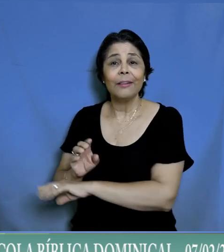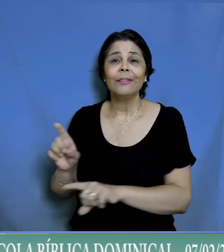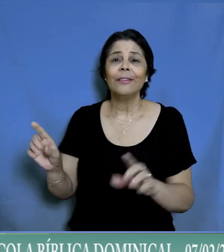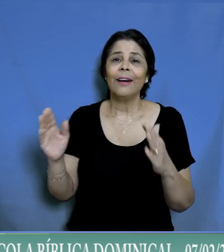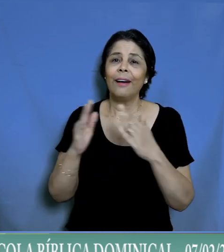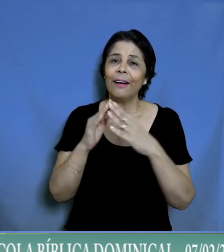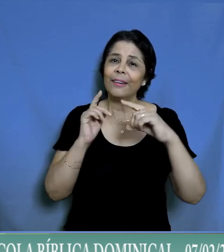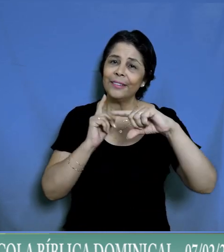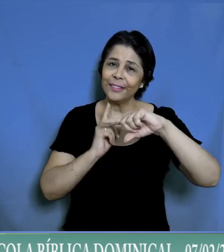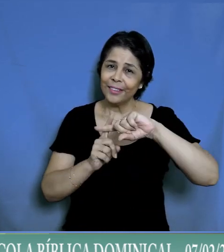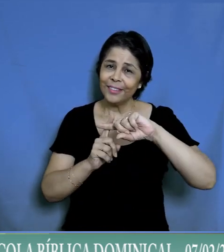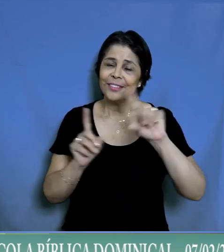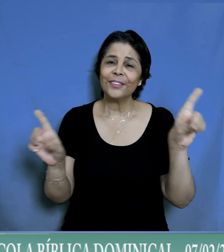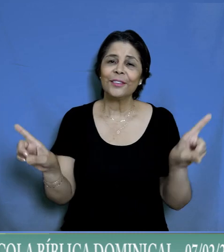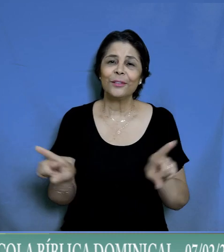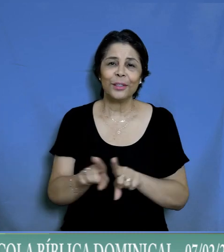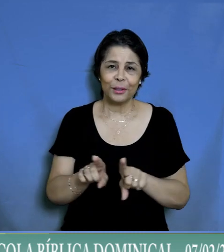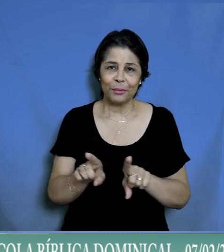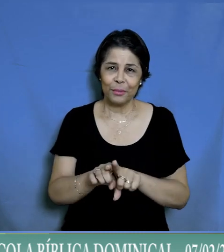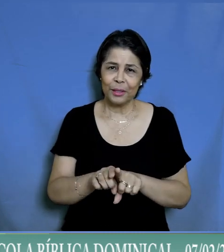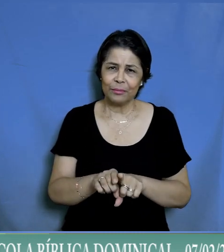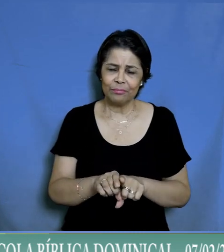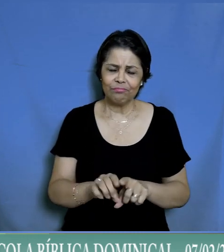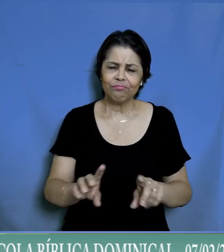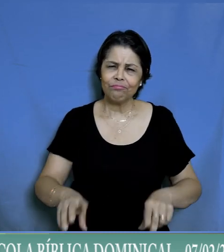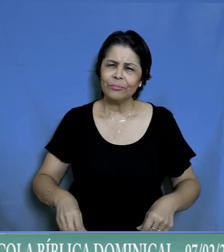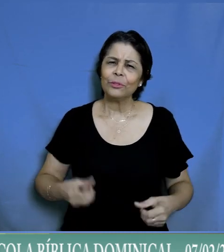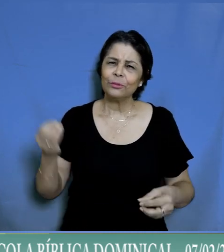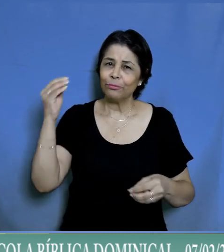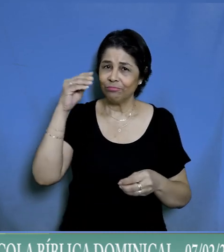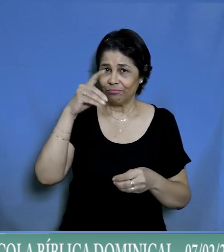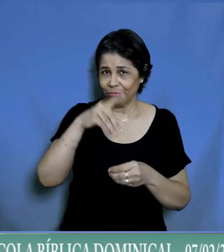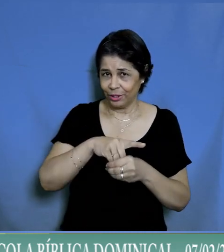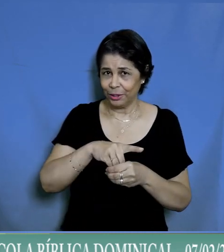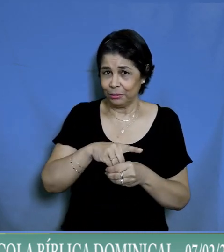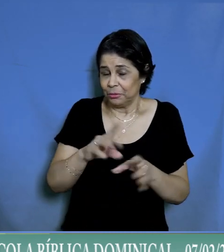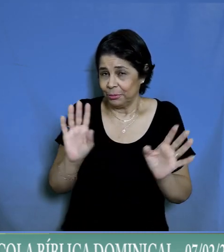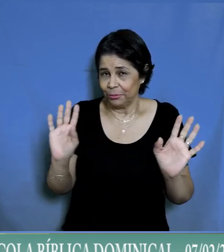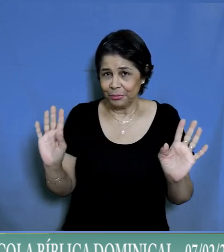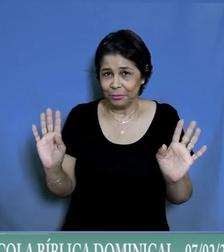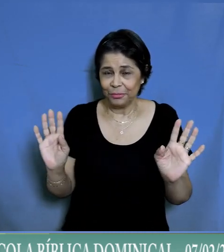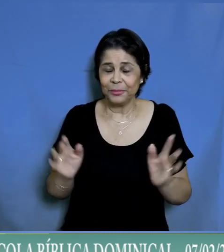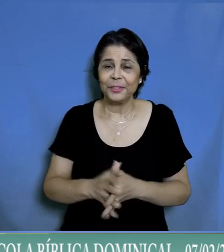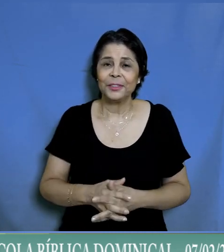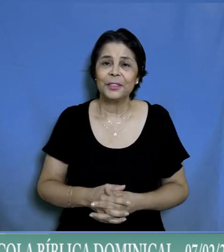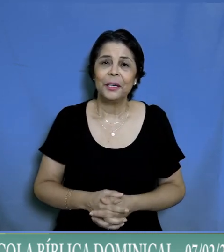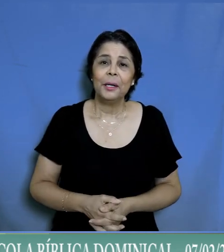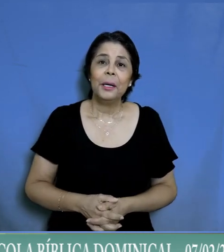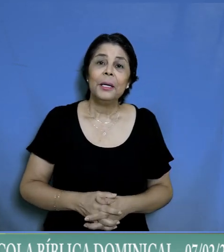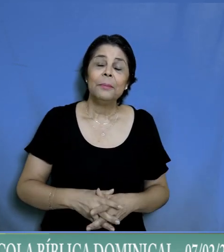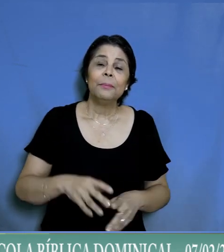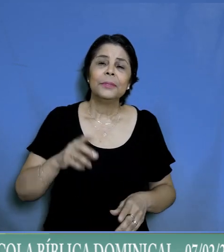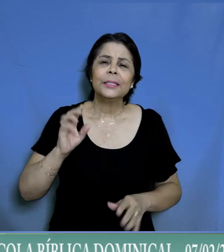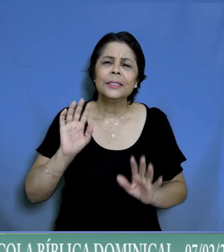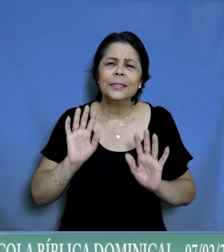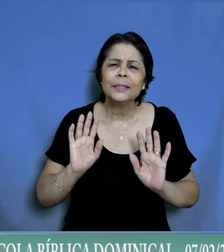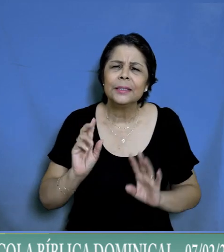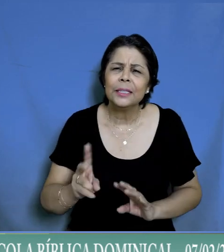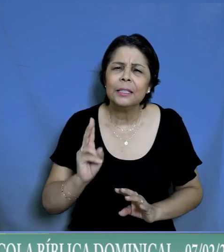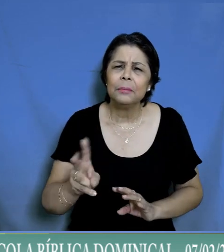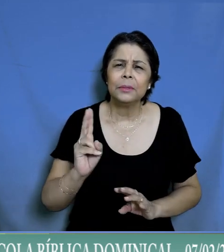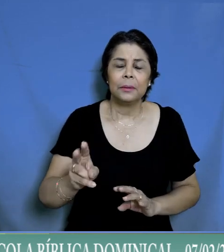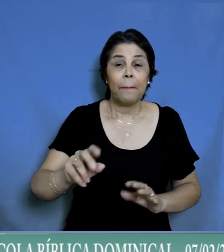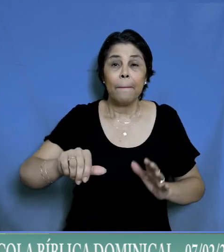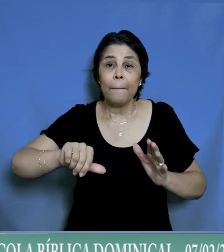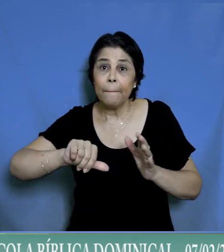depois para o estado, o país e o mundo. Mas não faça primeiro para o mundo, faça primeiro para a sua casa. Não faça primeiro para a igreja, faça primeiro para a sua